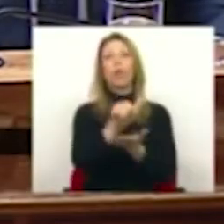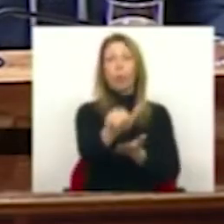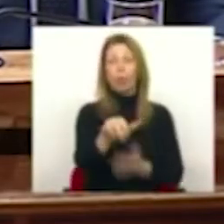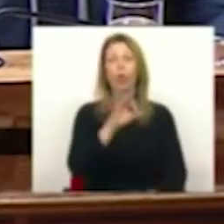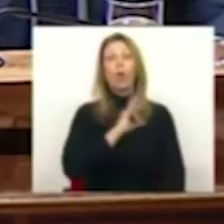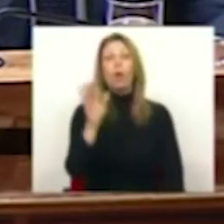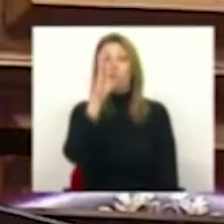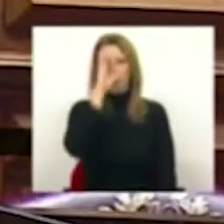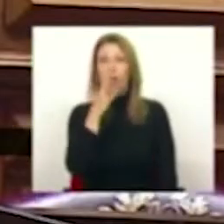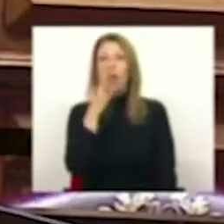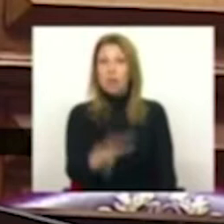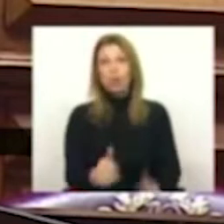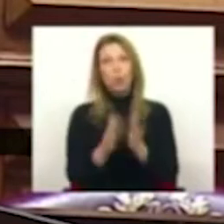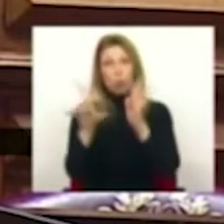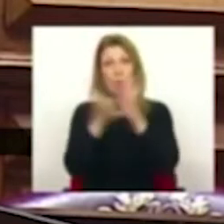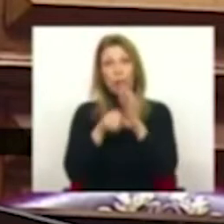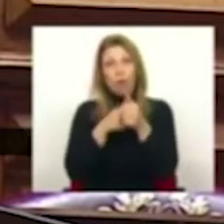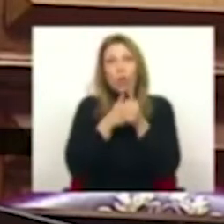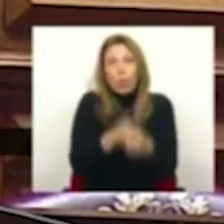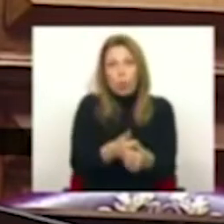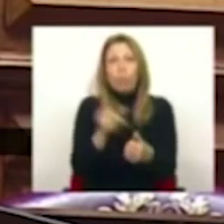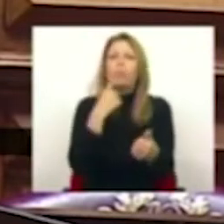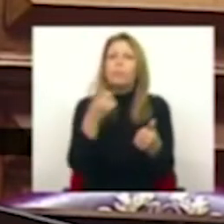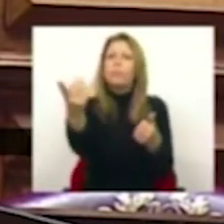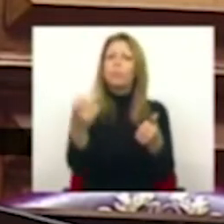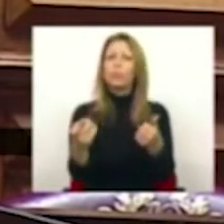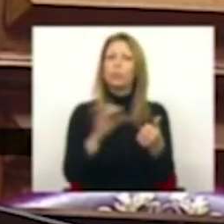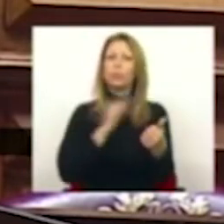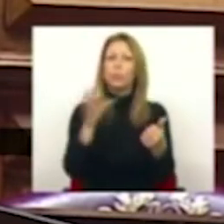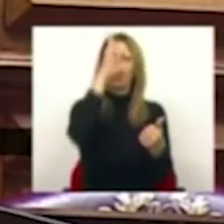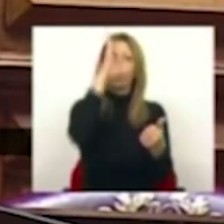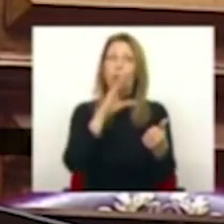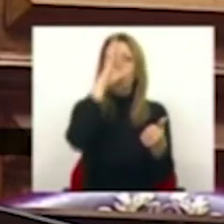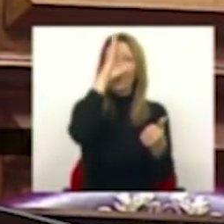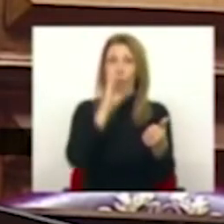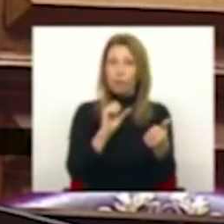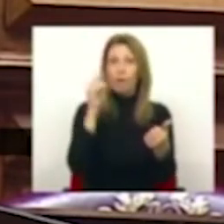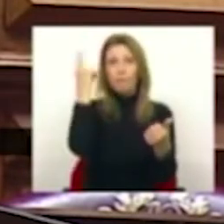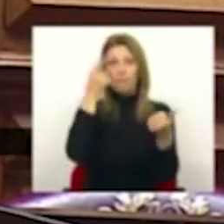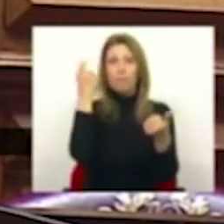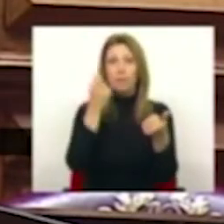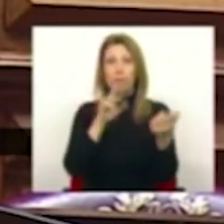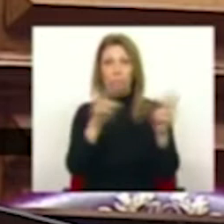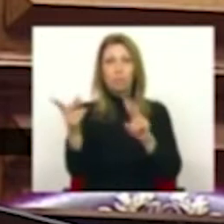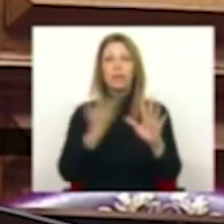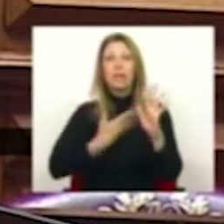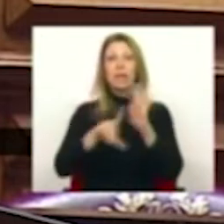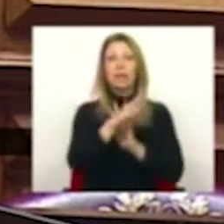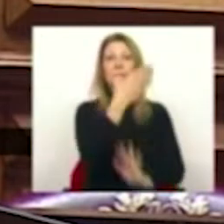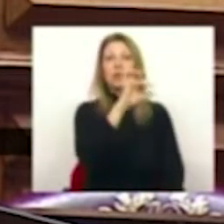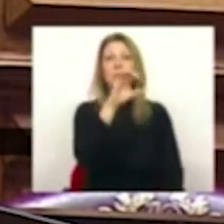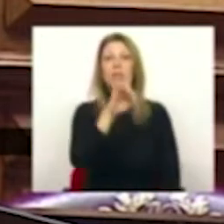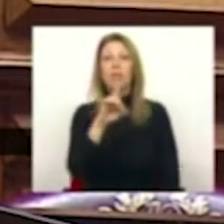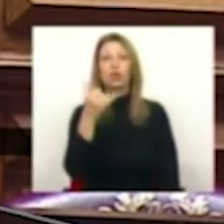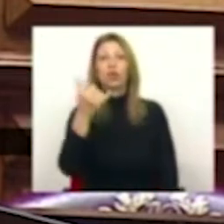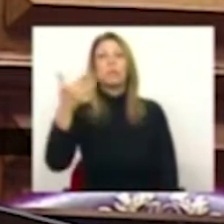todos os preceitos legais e aquilo que eu pergunto, Sr. Primeiro-Ministro, é se o Governo está a ponderar alterar o Decreto-Lei 186/2007 de forma a